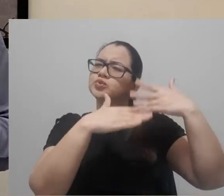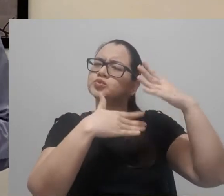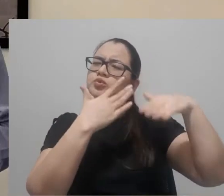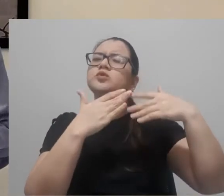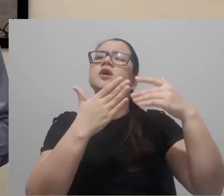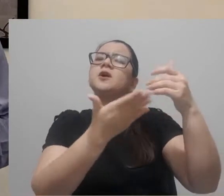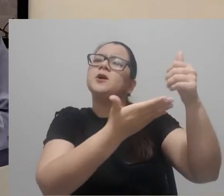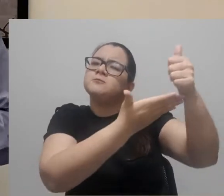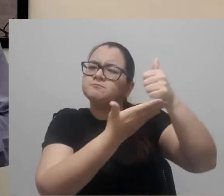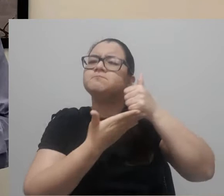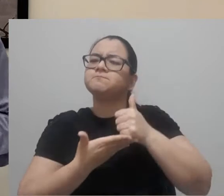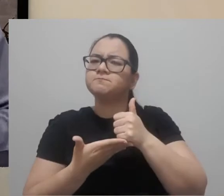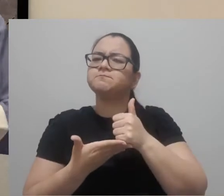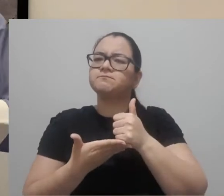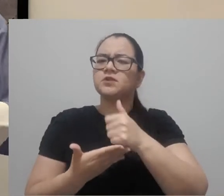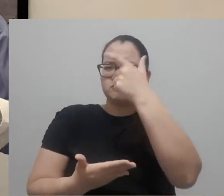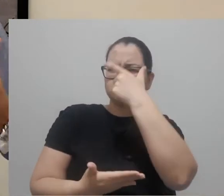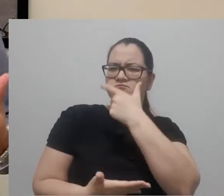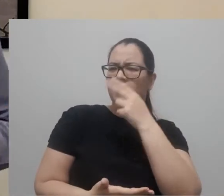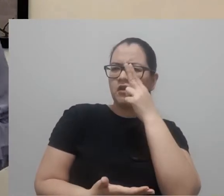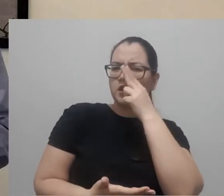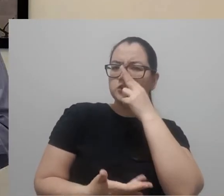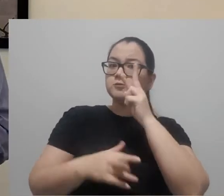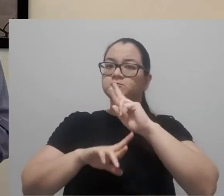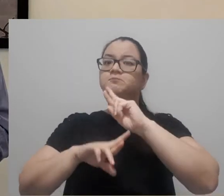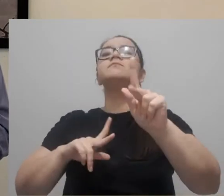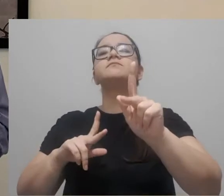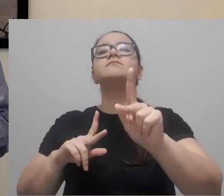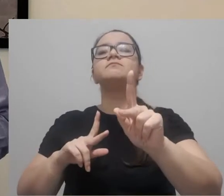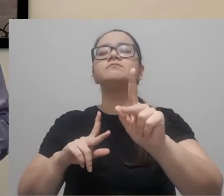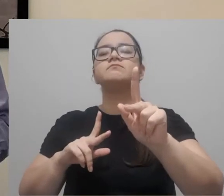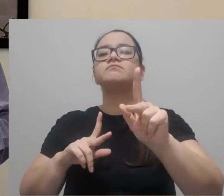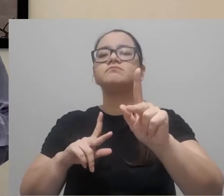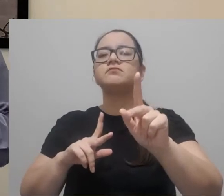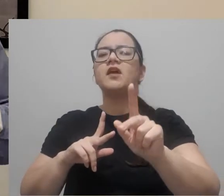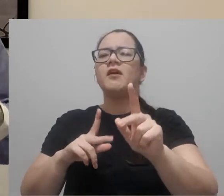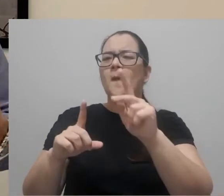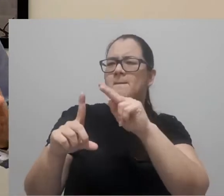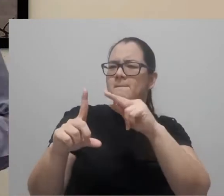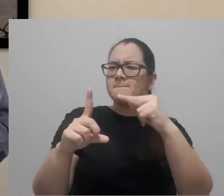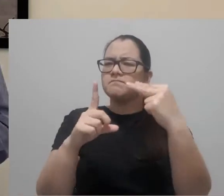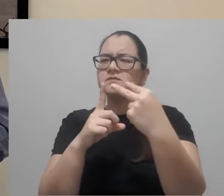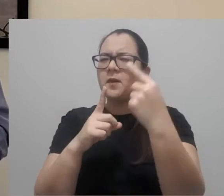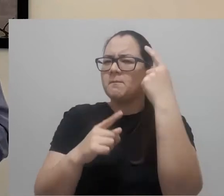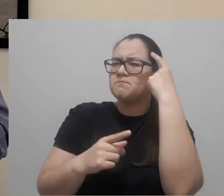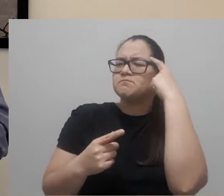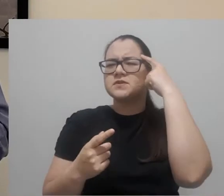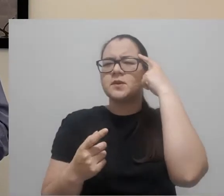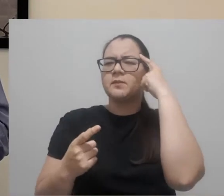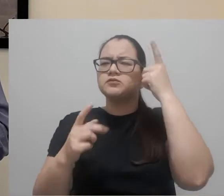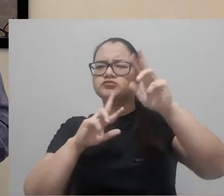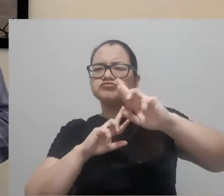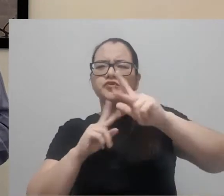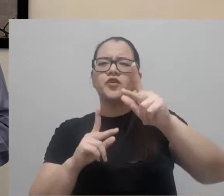nos ajudem a sermos cristãos diferentes, a termos perspectivas diferentes